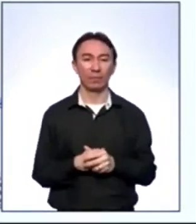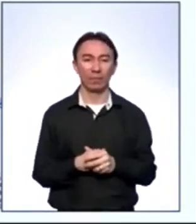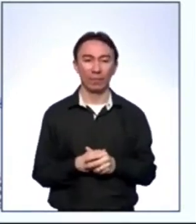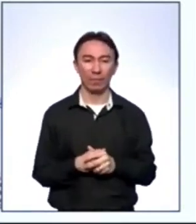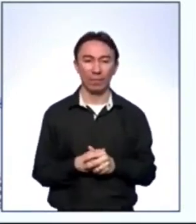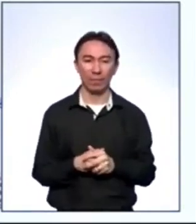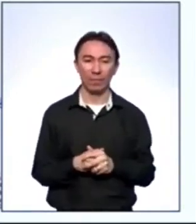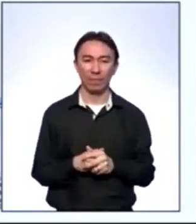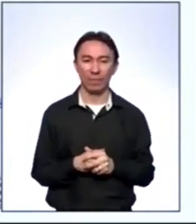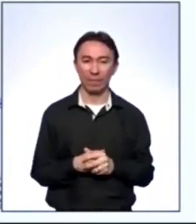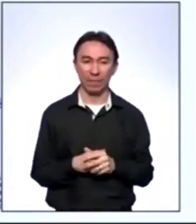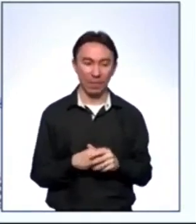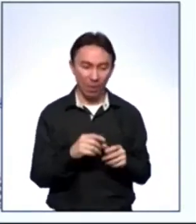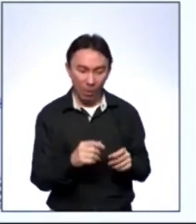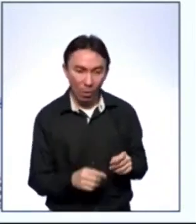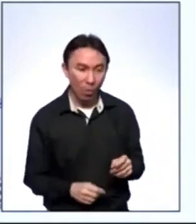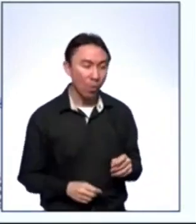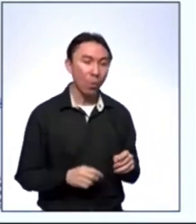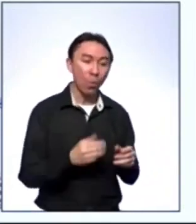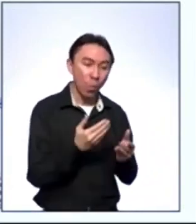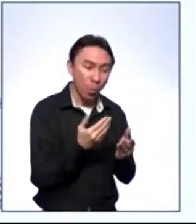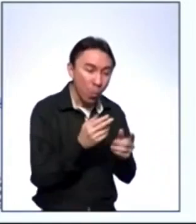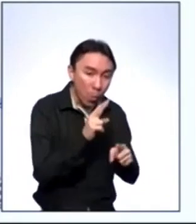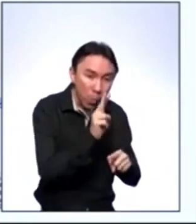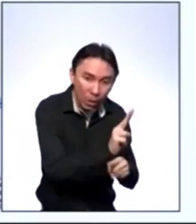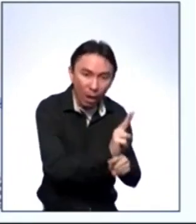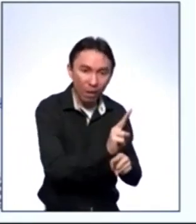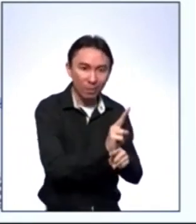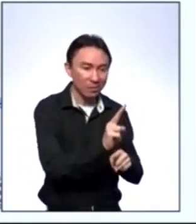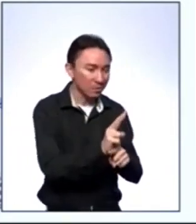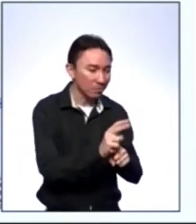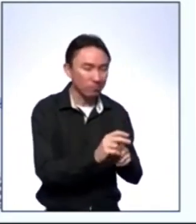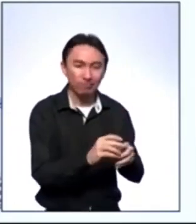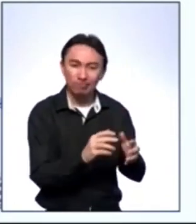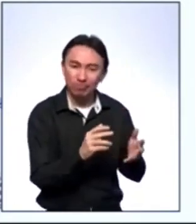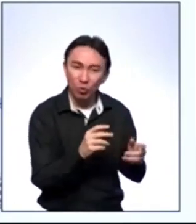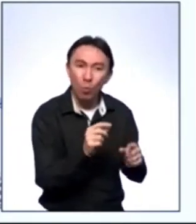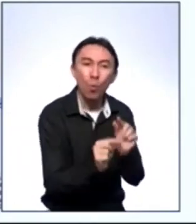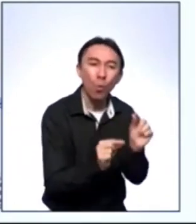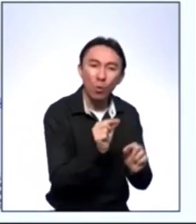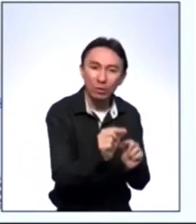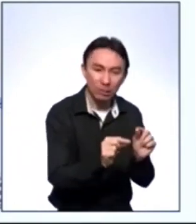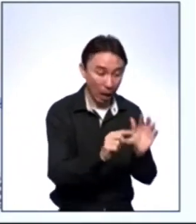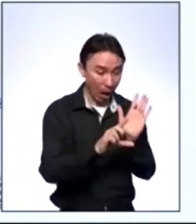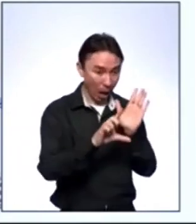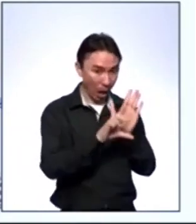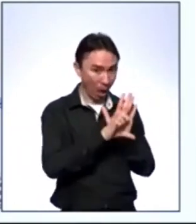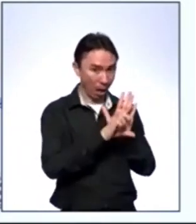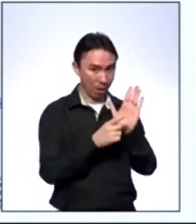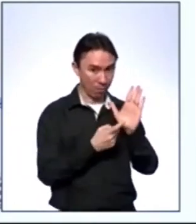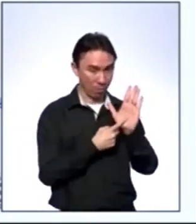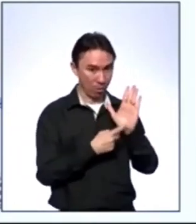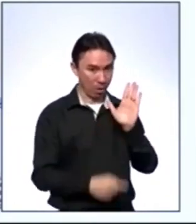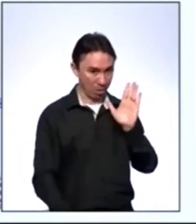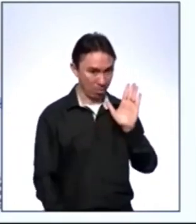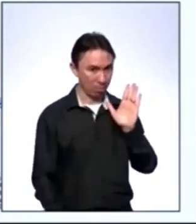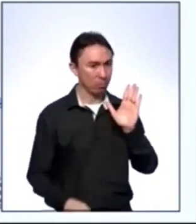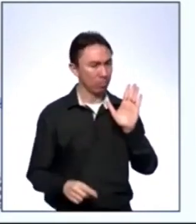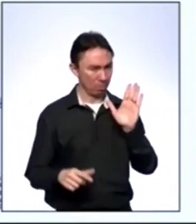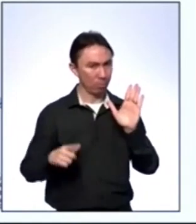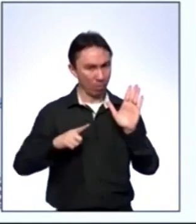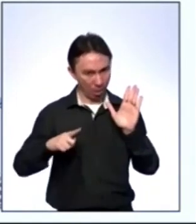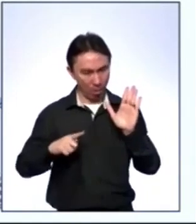cuidar, proteger, preservar, por meio de lei, está na Constituição